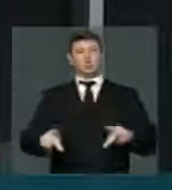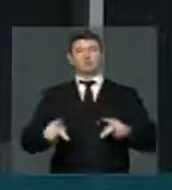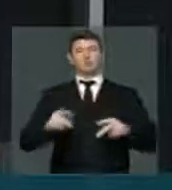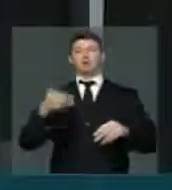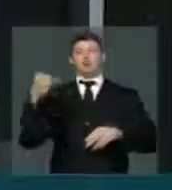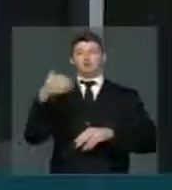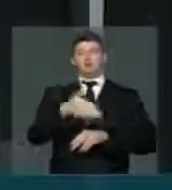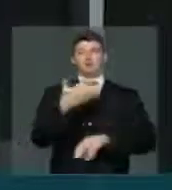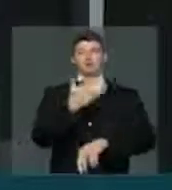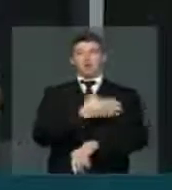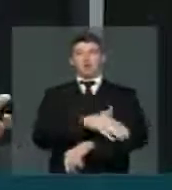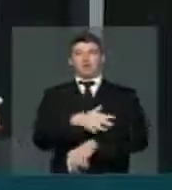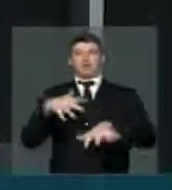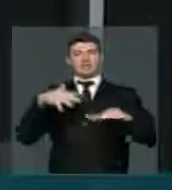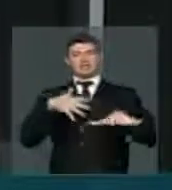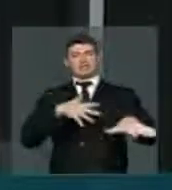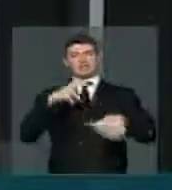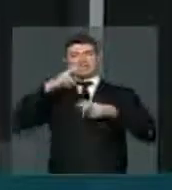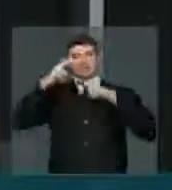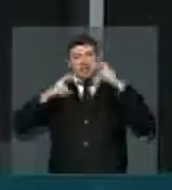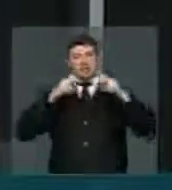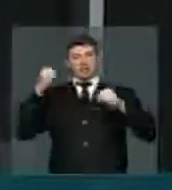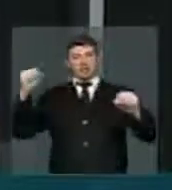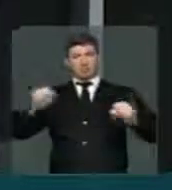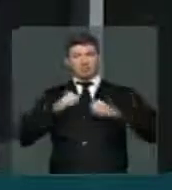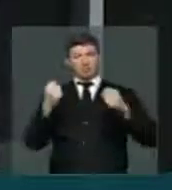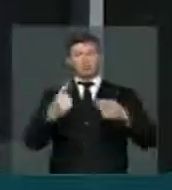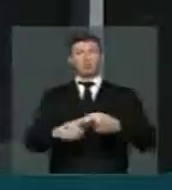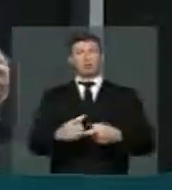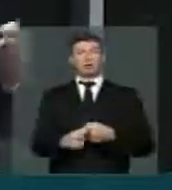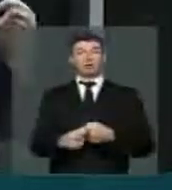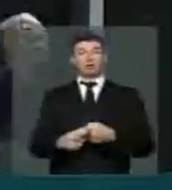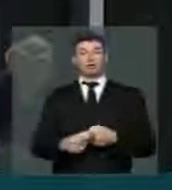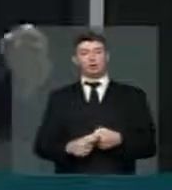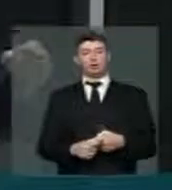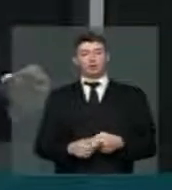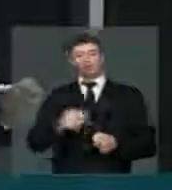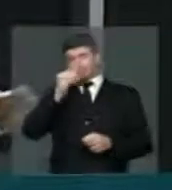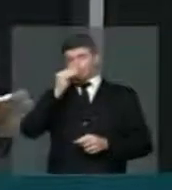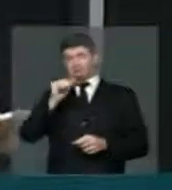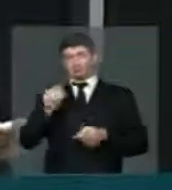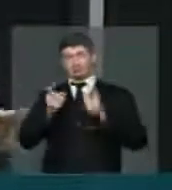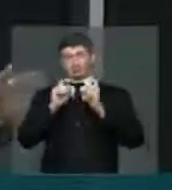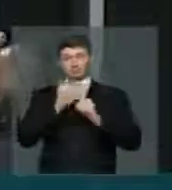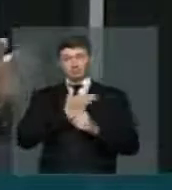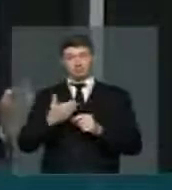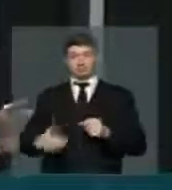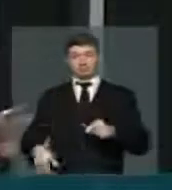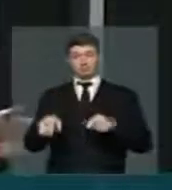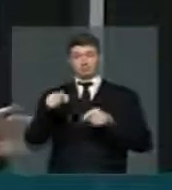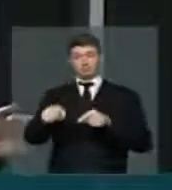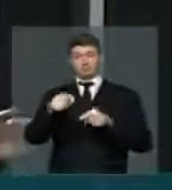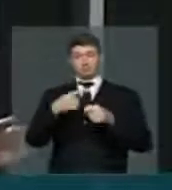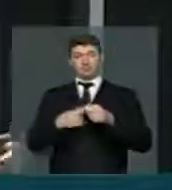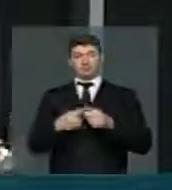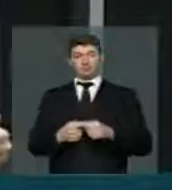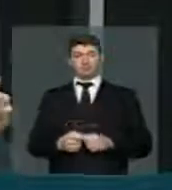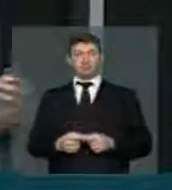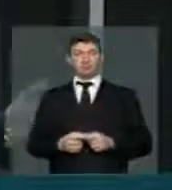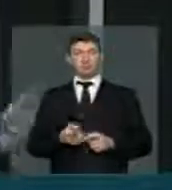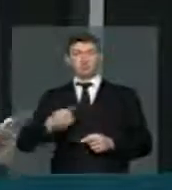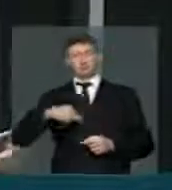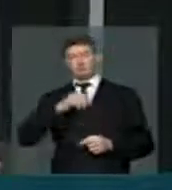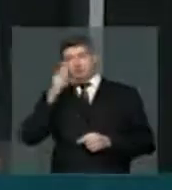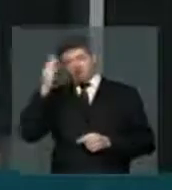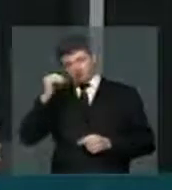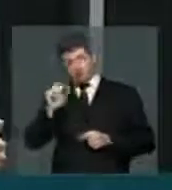para as ruas e protestar em relação ao descaso da gestão pública municipal, onde nós